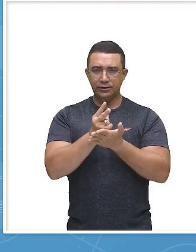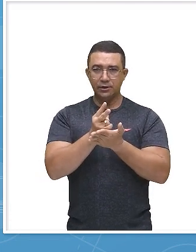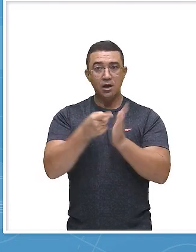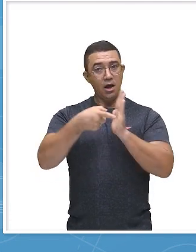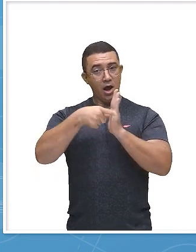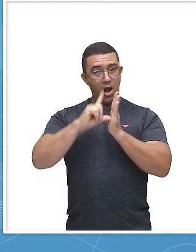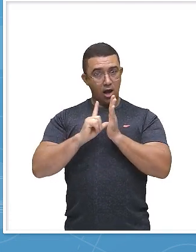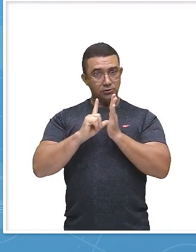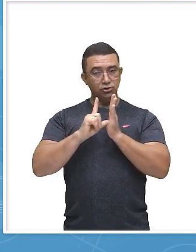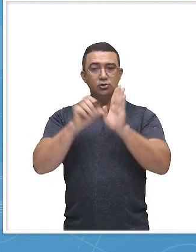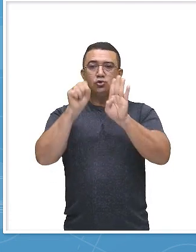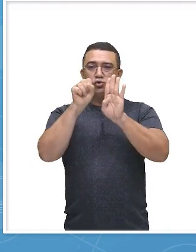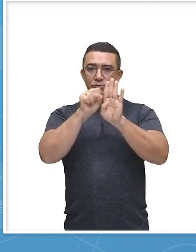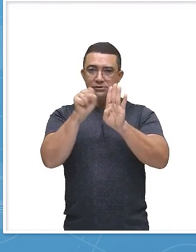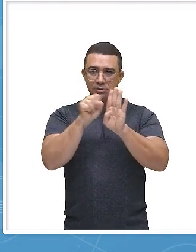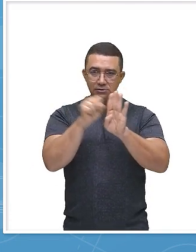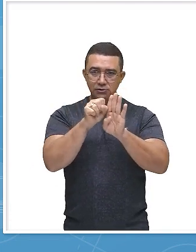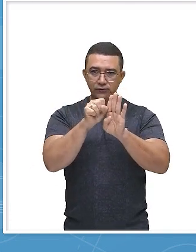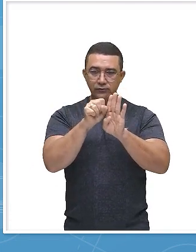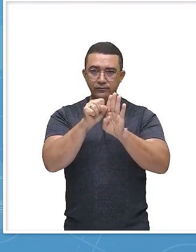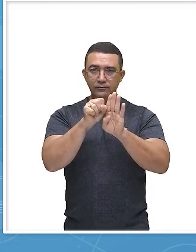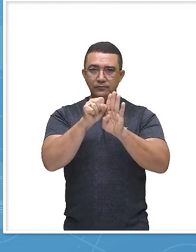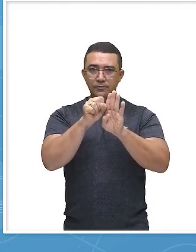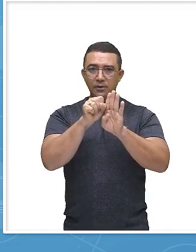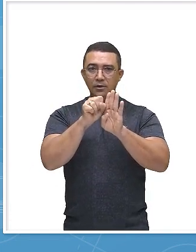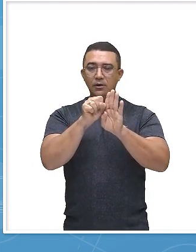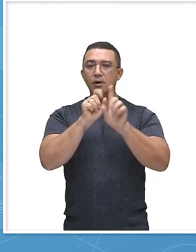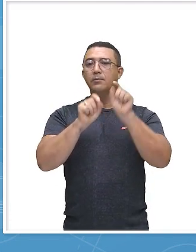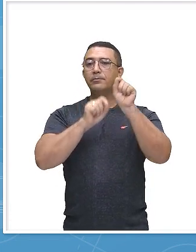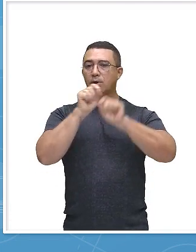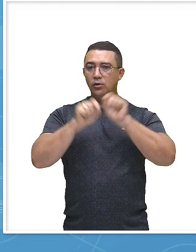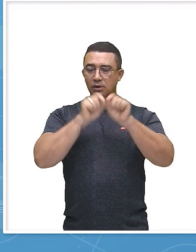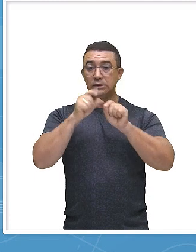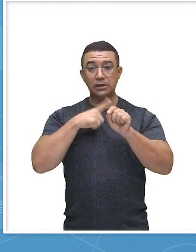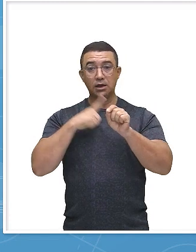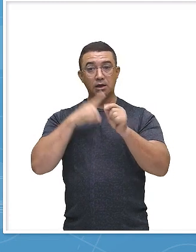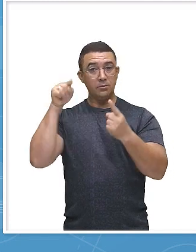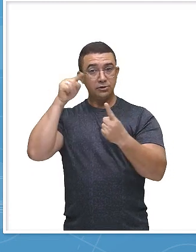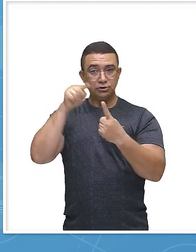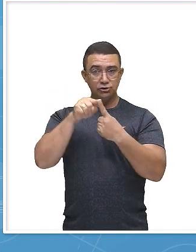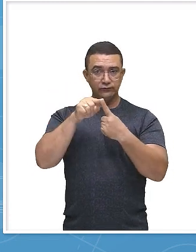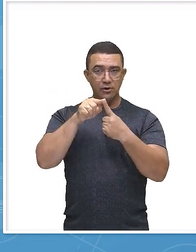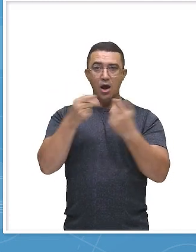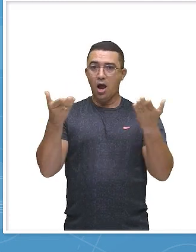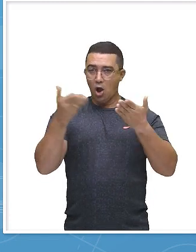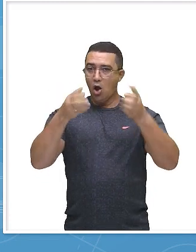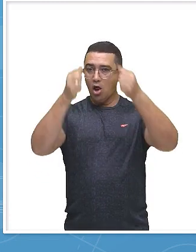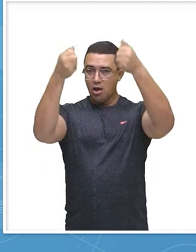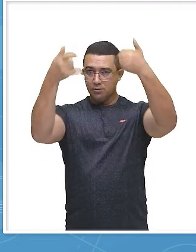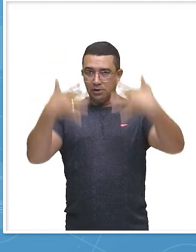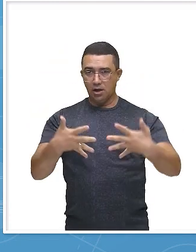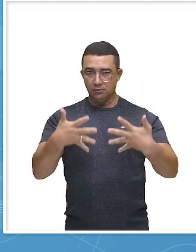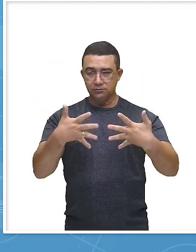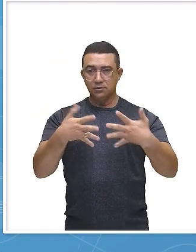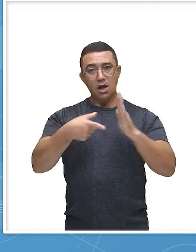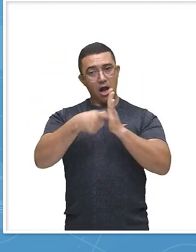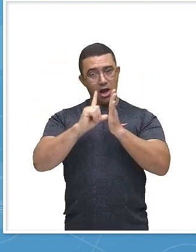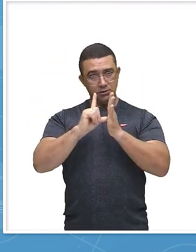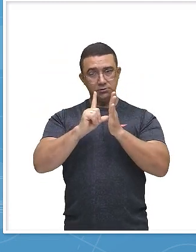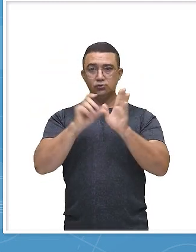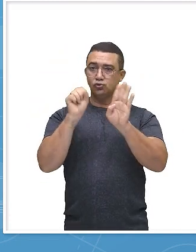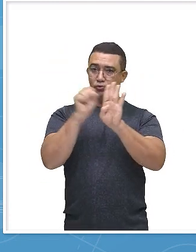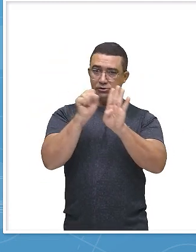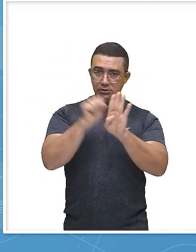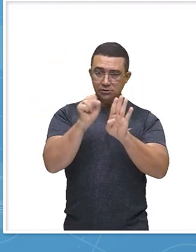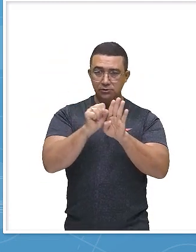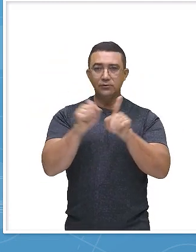antes do substantivo para cumprir um determinado papel que nós vamos explicar, né? Vem antes do substantivo, acompanha